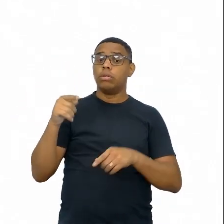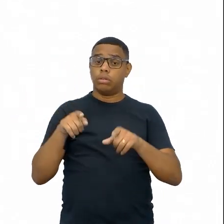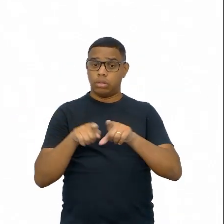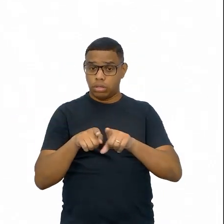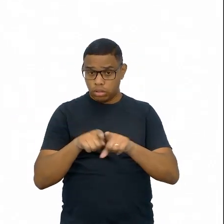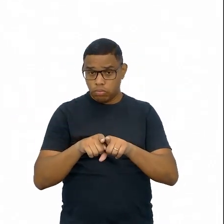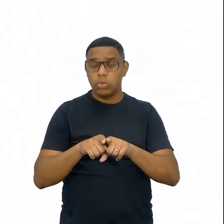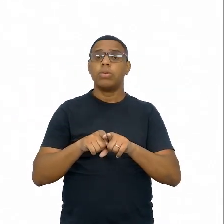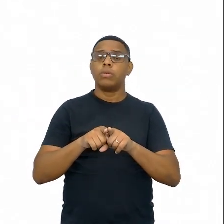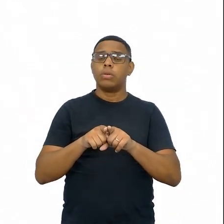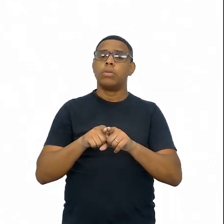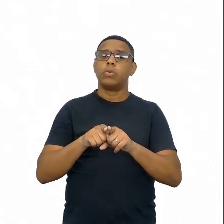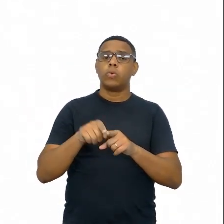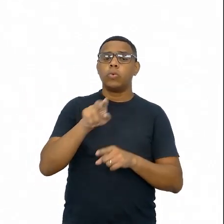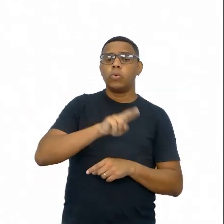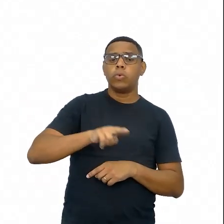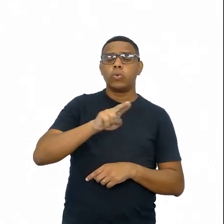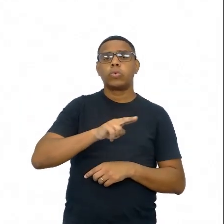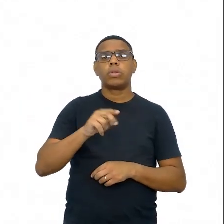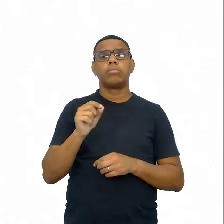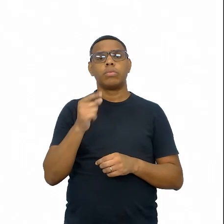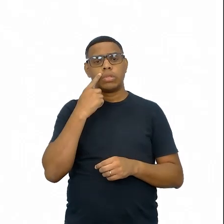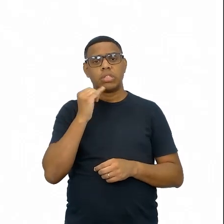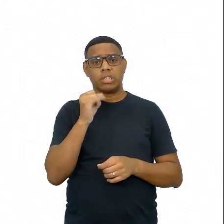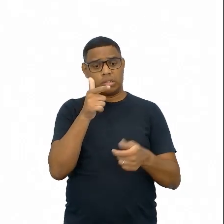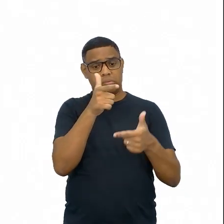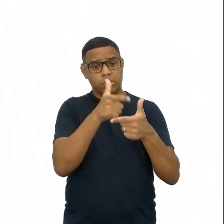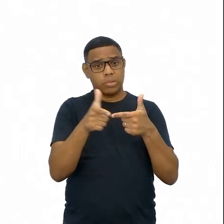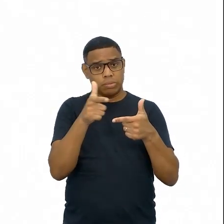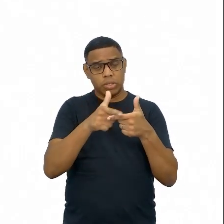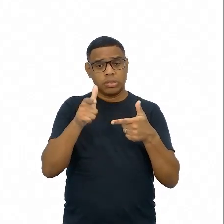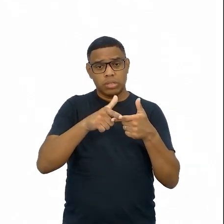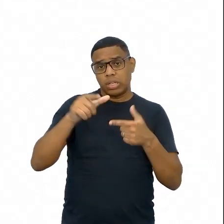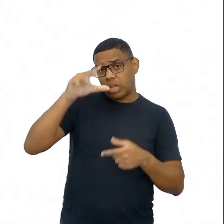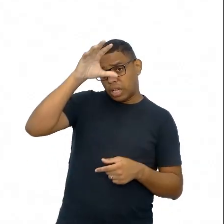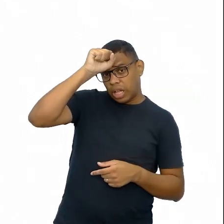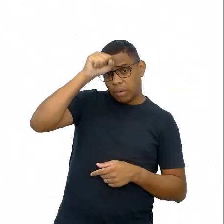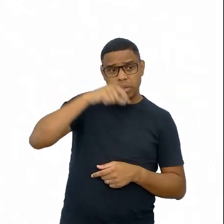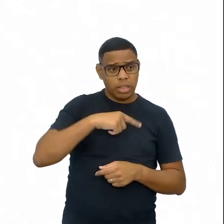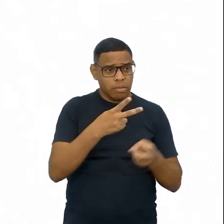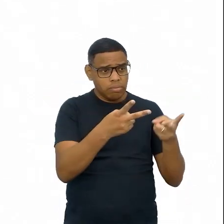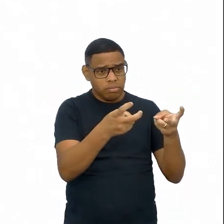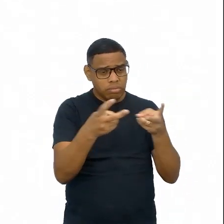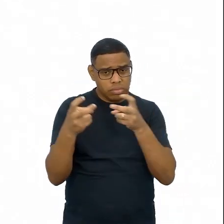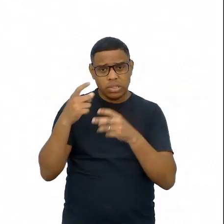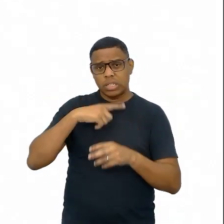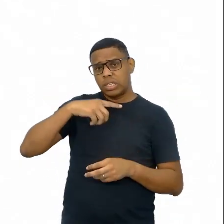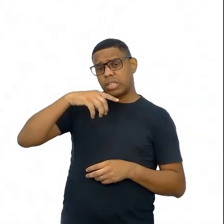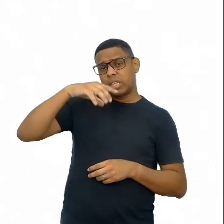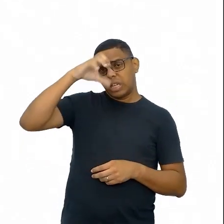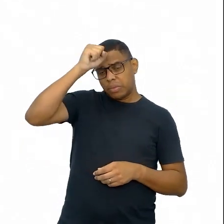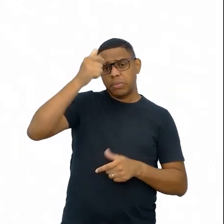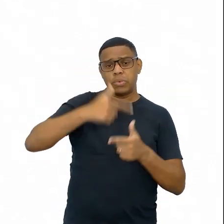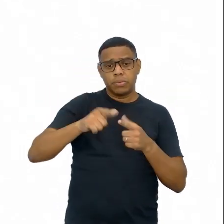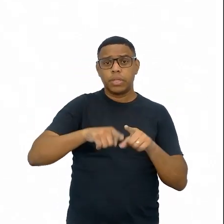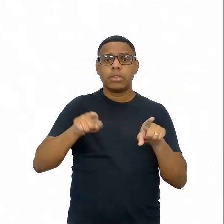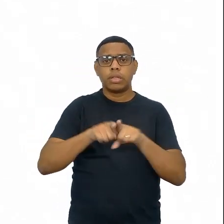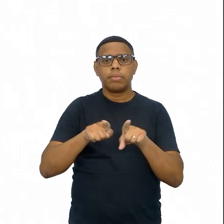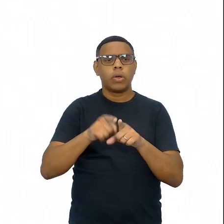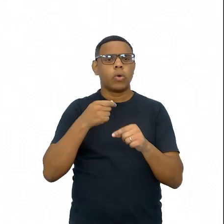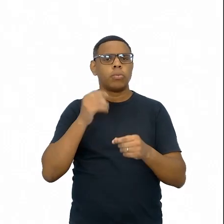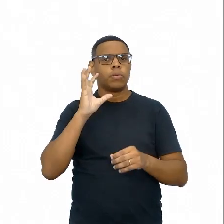para caracterizar eventuais problemas de aprendizagem e identificar suas